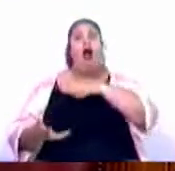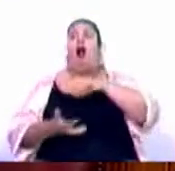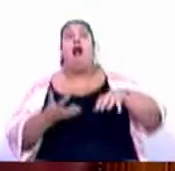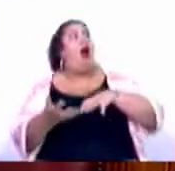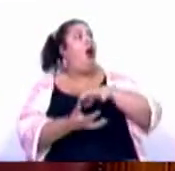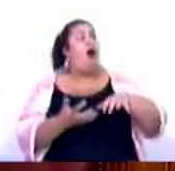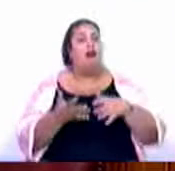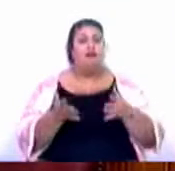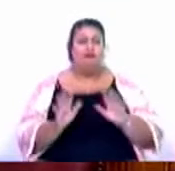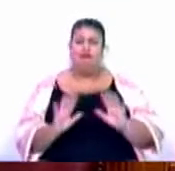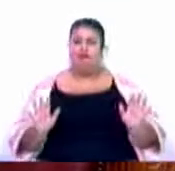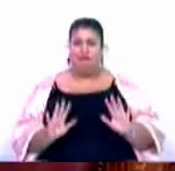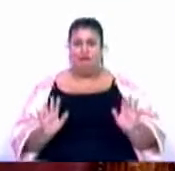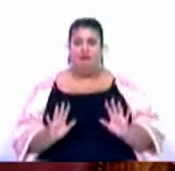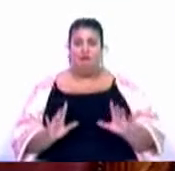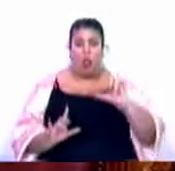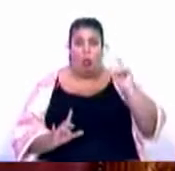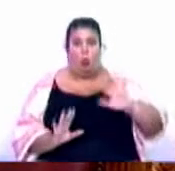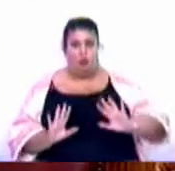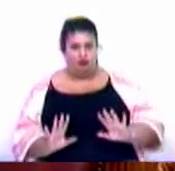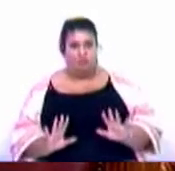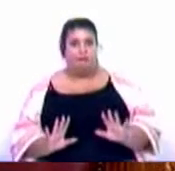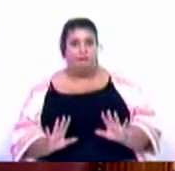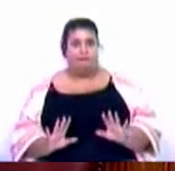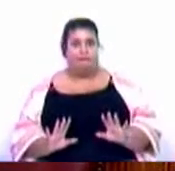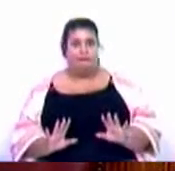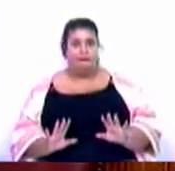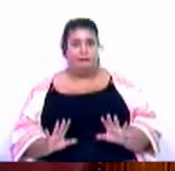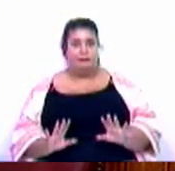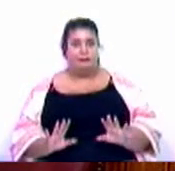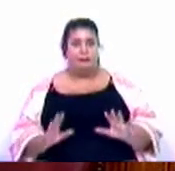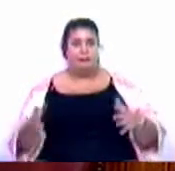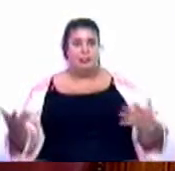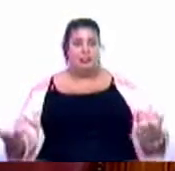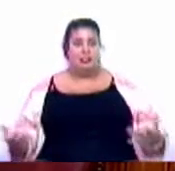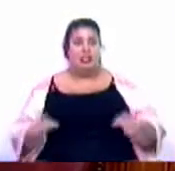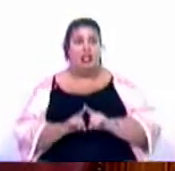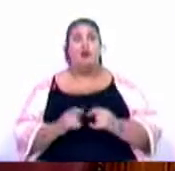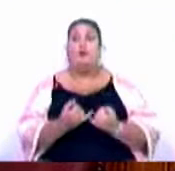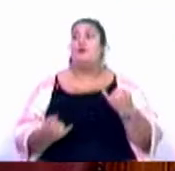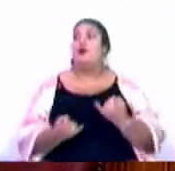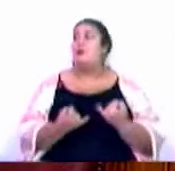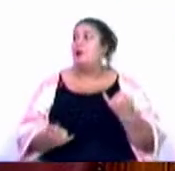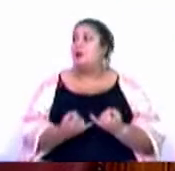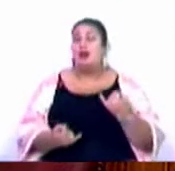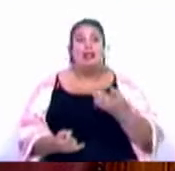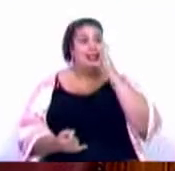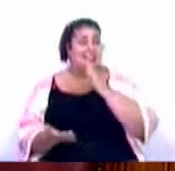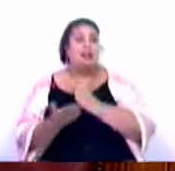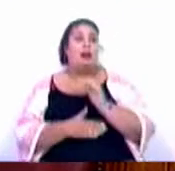vezes, gostam de fazer passar e certamente não funciona em piloto automático para quando algo corra